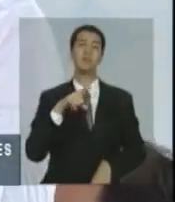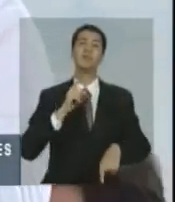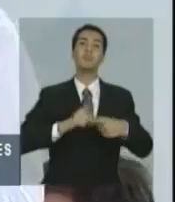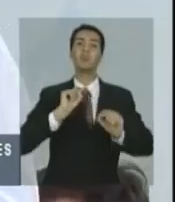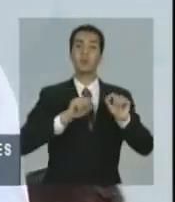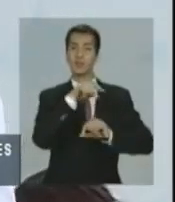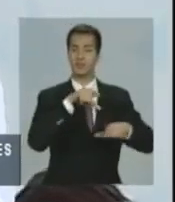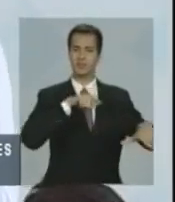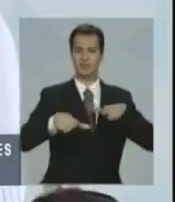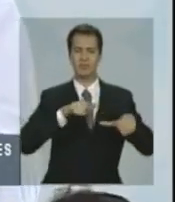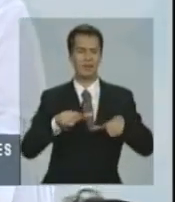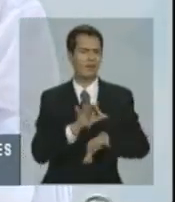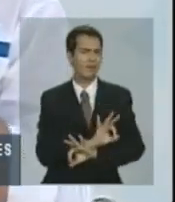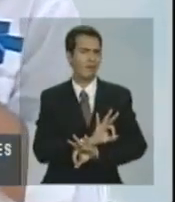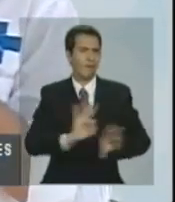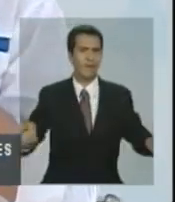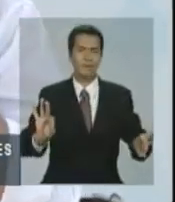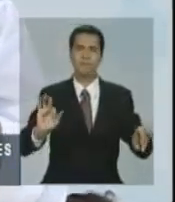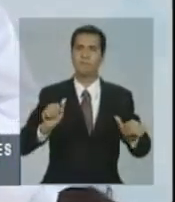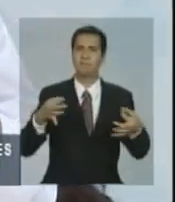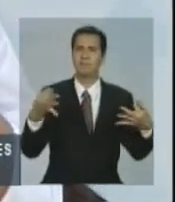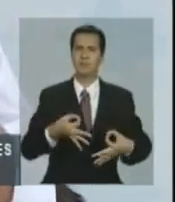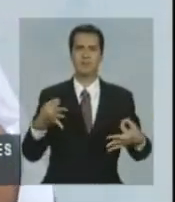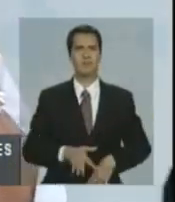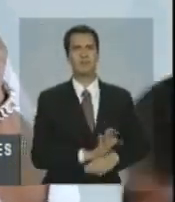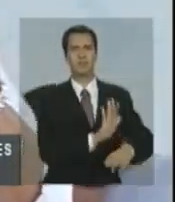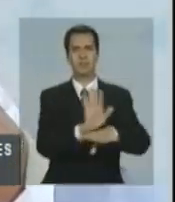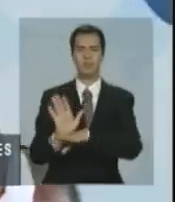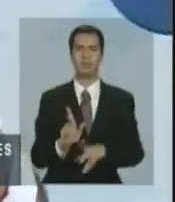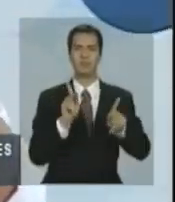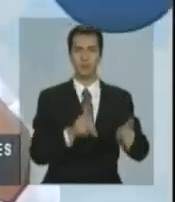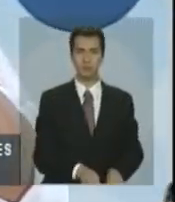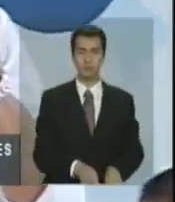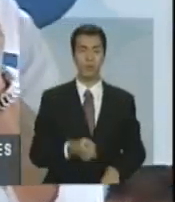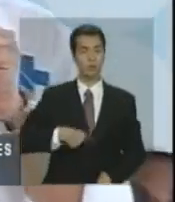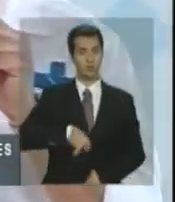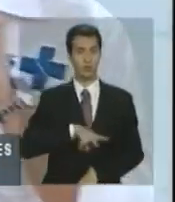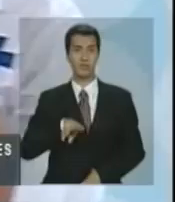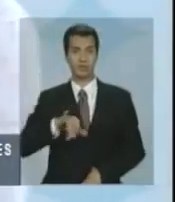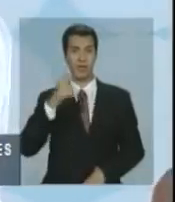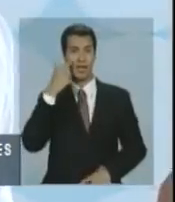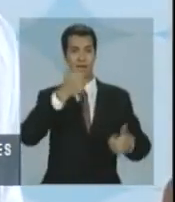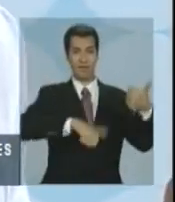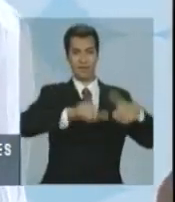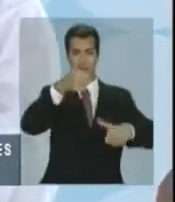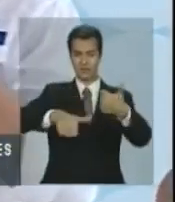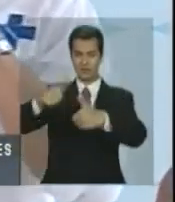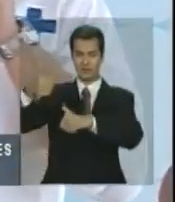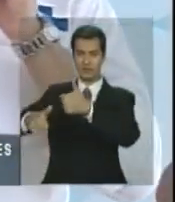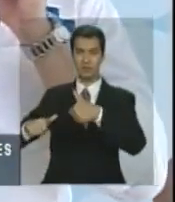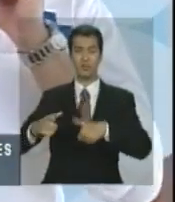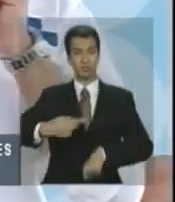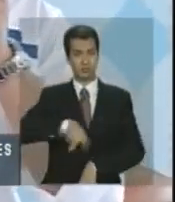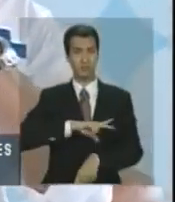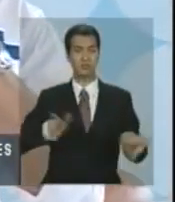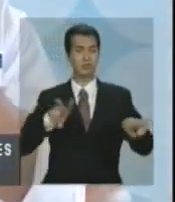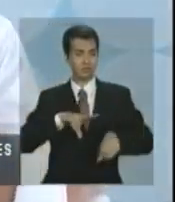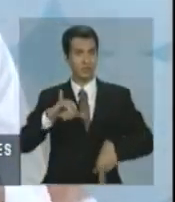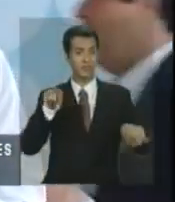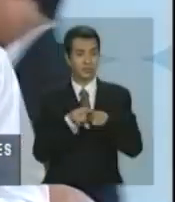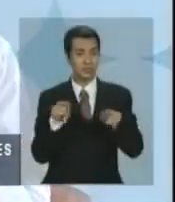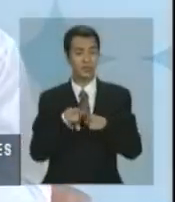desempenho e atendimento à população. Nessa avaliação que nós vamos fazer, nós vamos ouvir, inclusive, qual que é